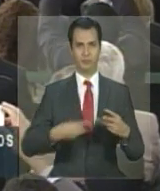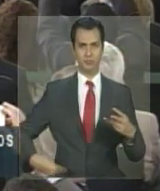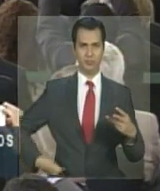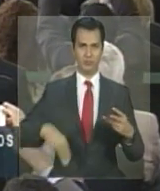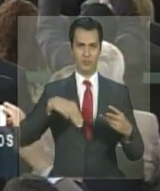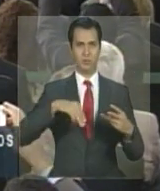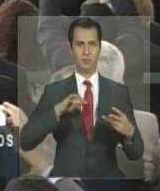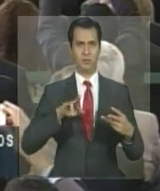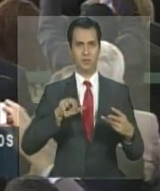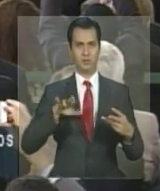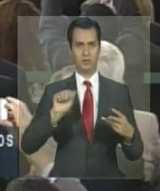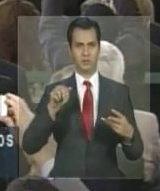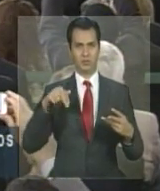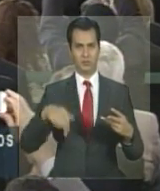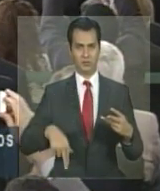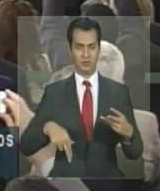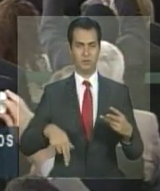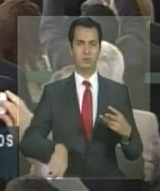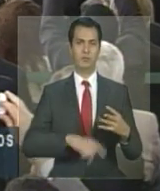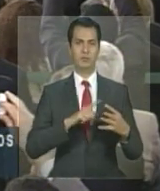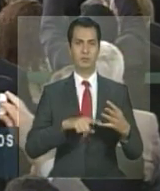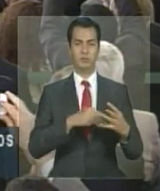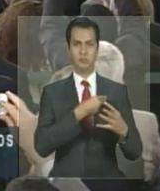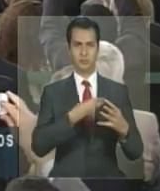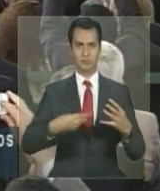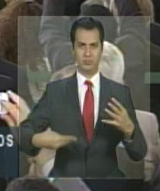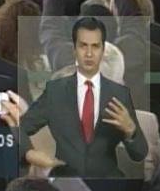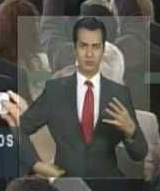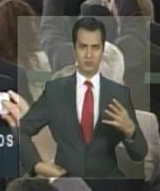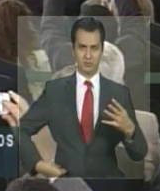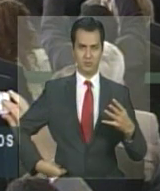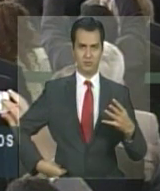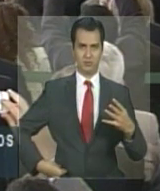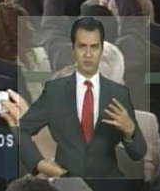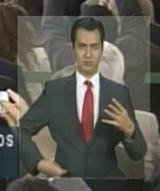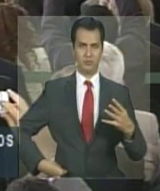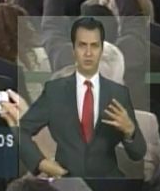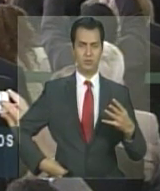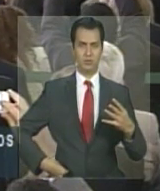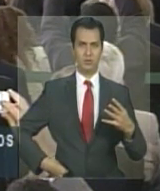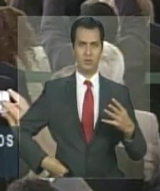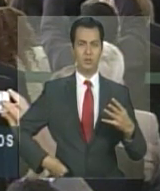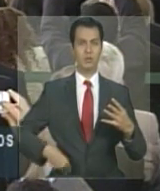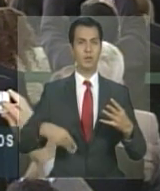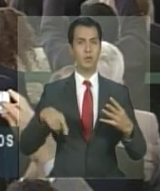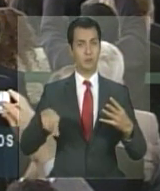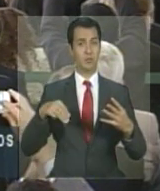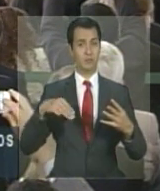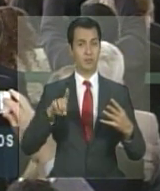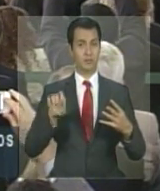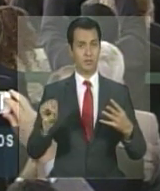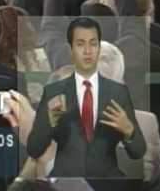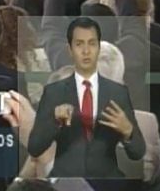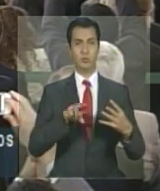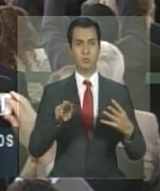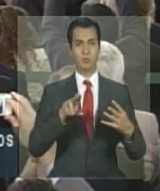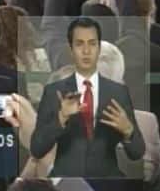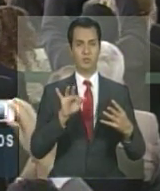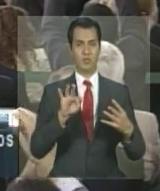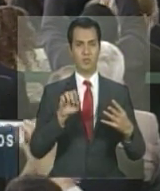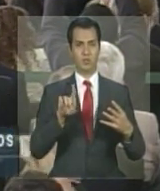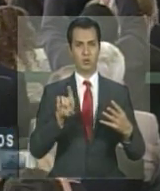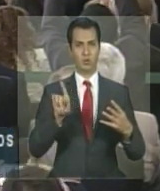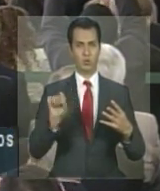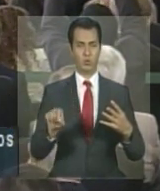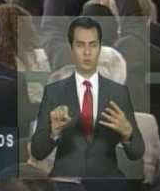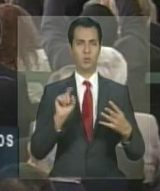Miriam Belchior, do Planejamento, Orçamento e Gestão, o ministro do Desenvolvimento, Indústria e Comércio, Fernando Pimentel,